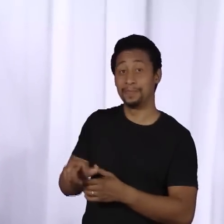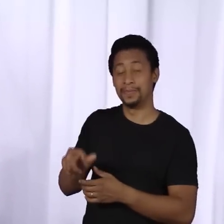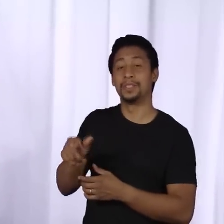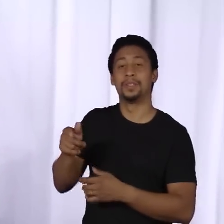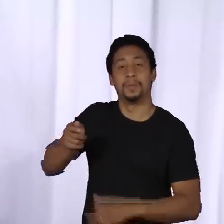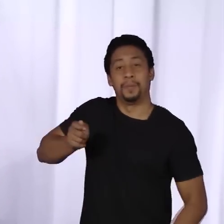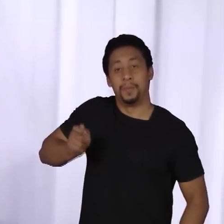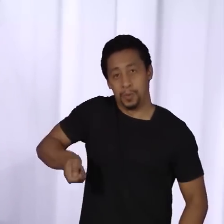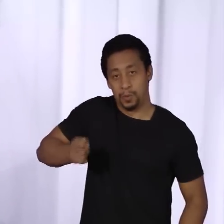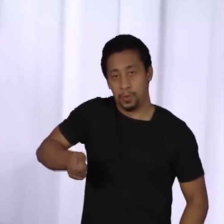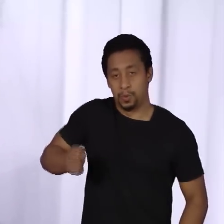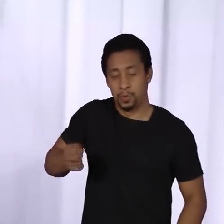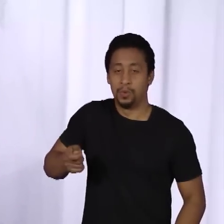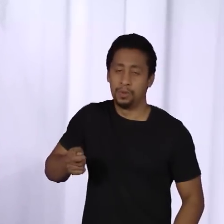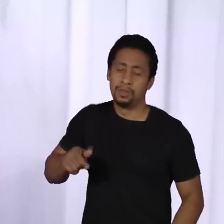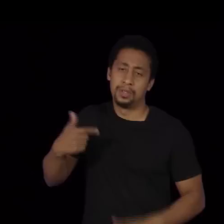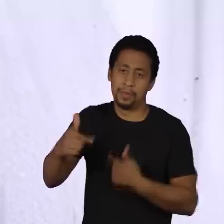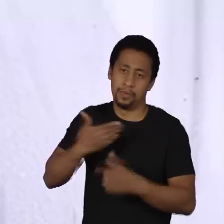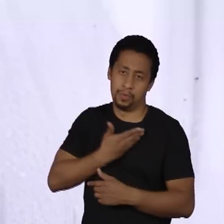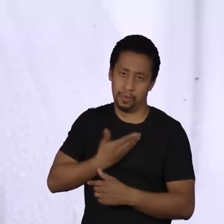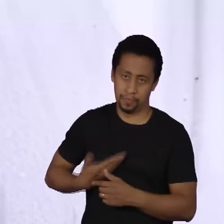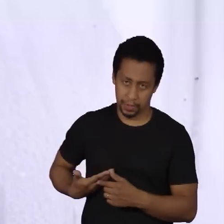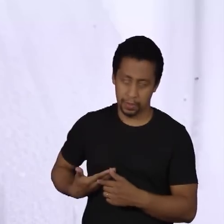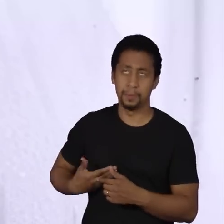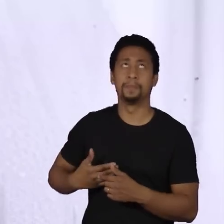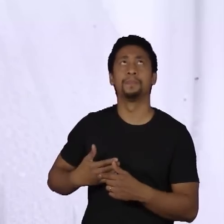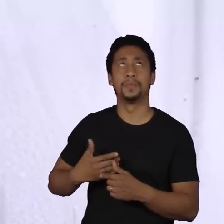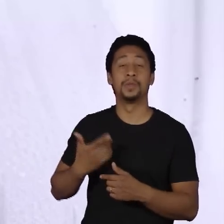tive 2 filhos.